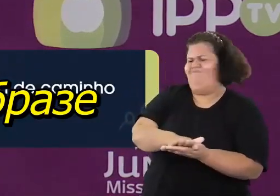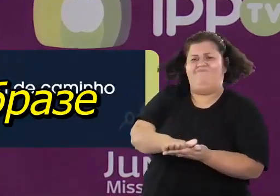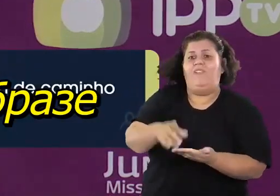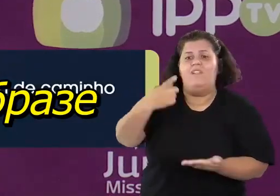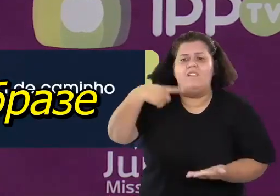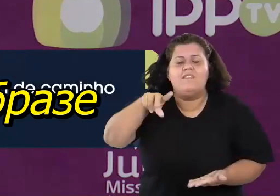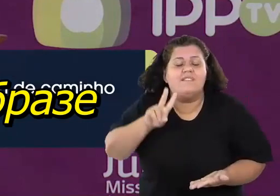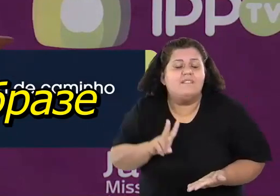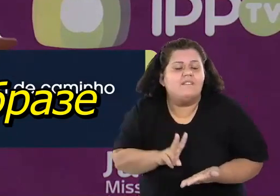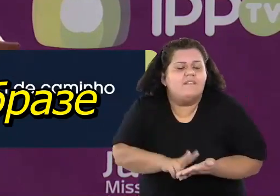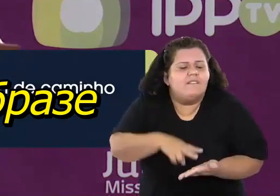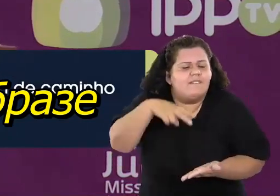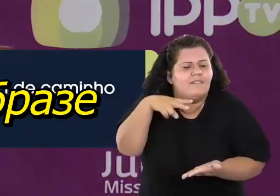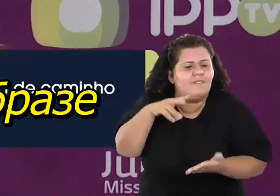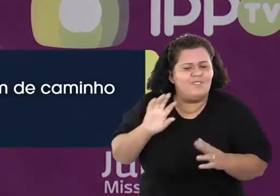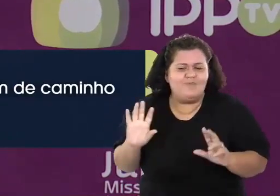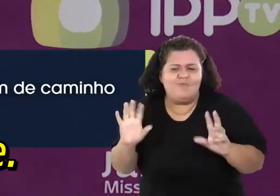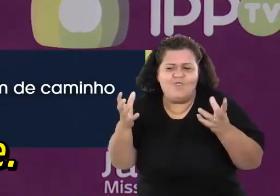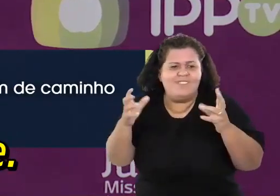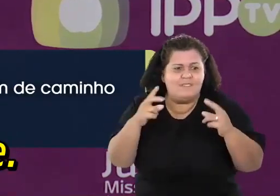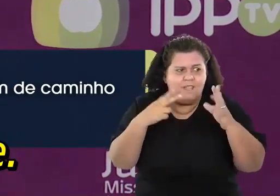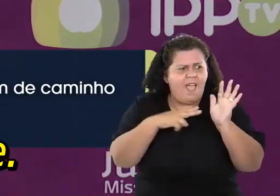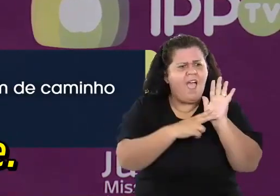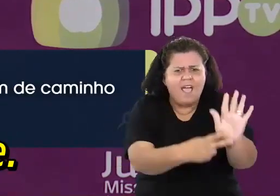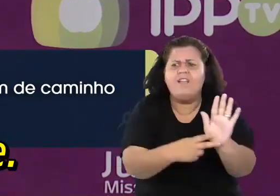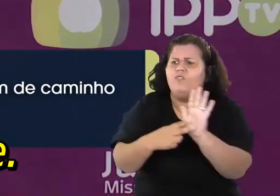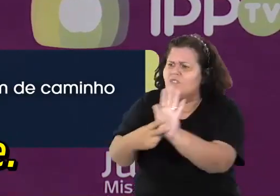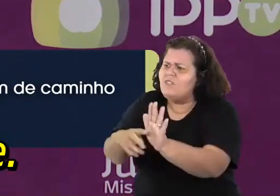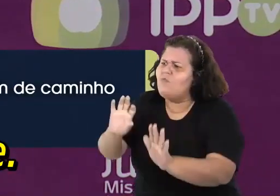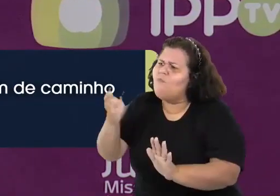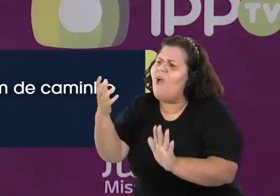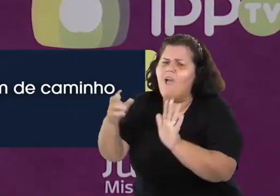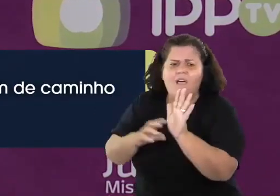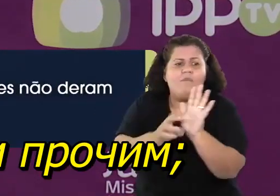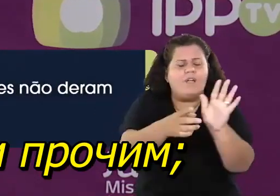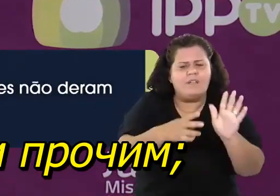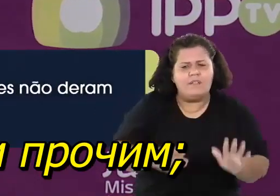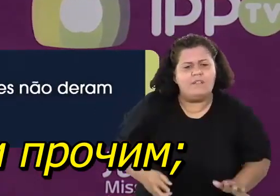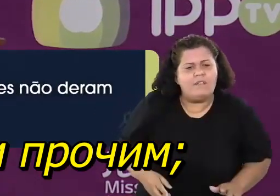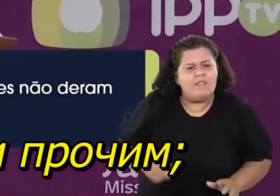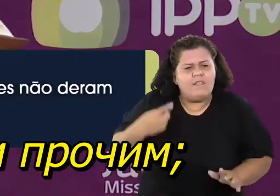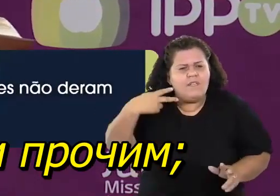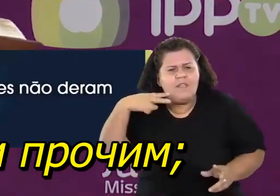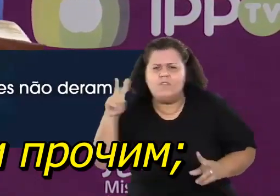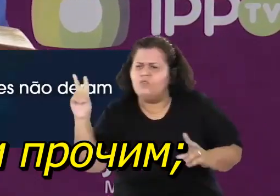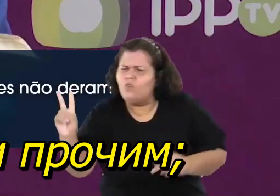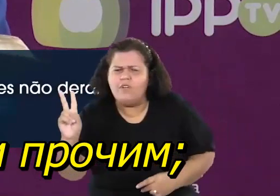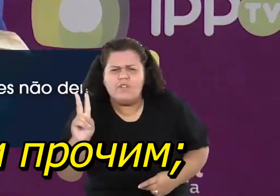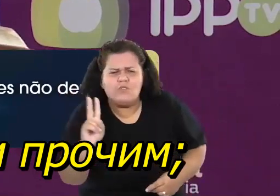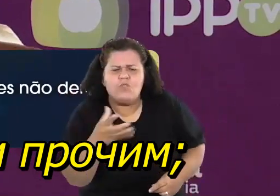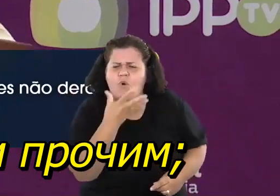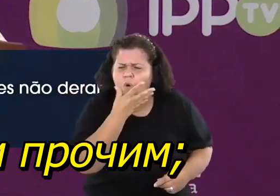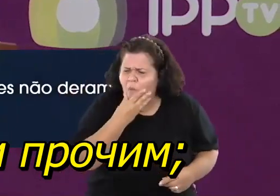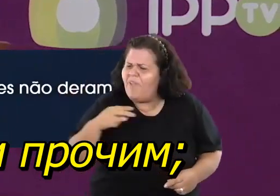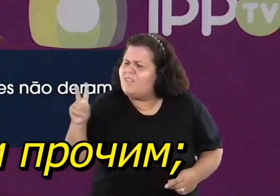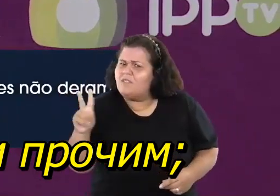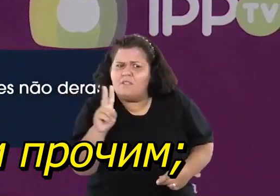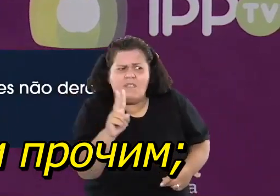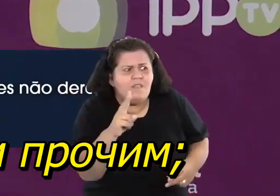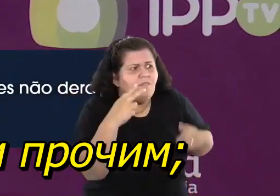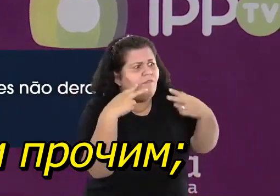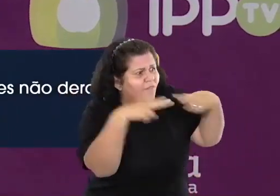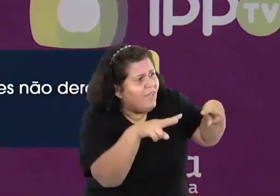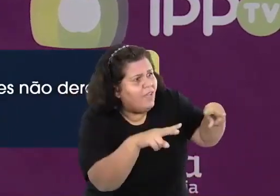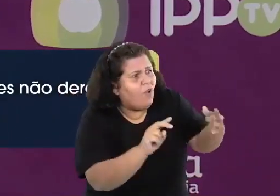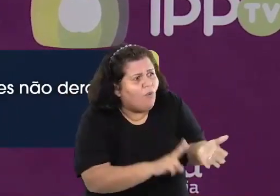em outra forma a 2 deles que estavam no caminho para o campo. E indo eles, o anunciaram aos